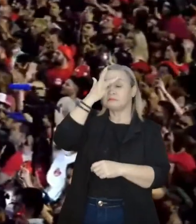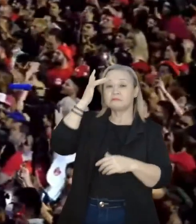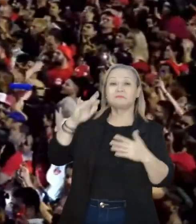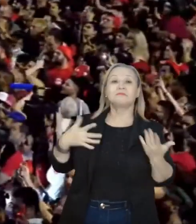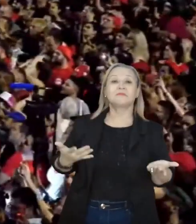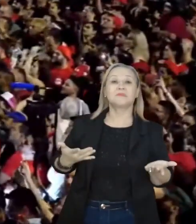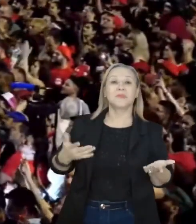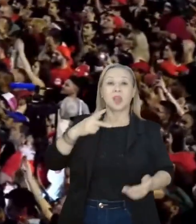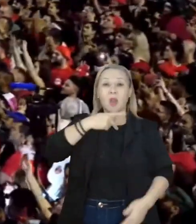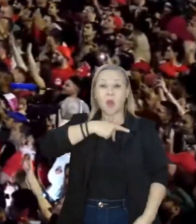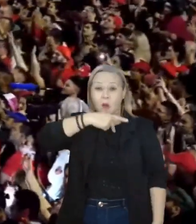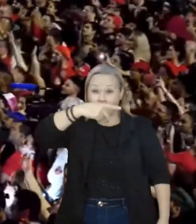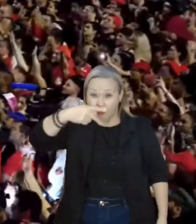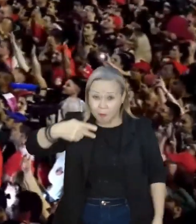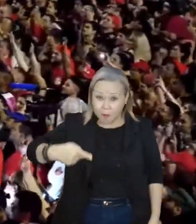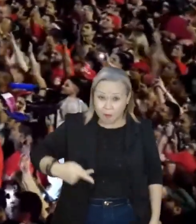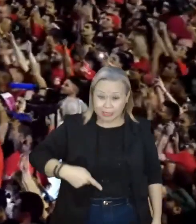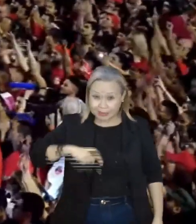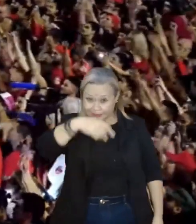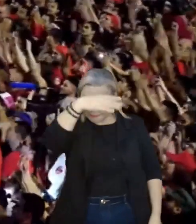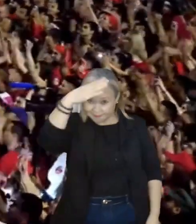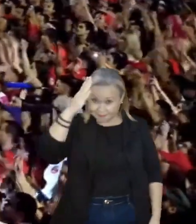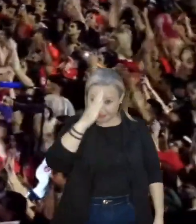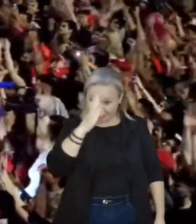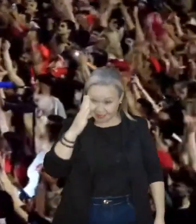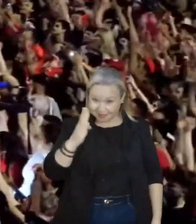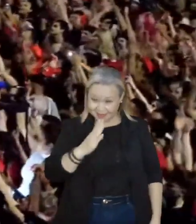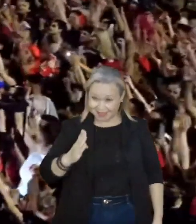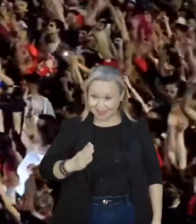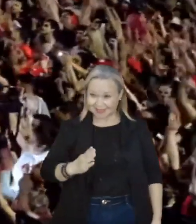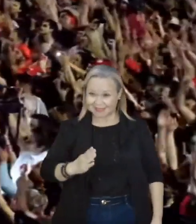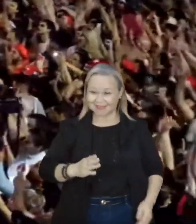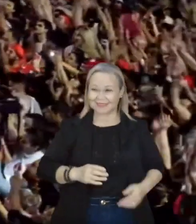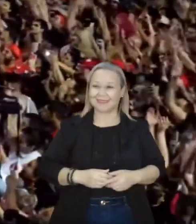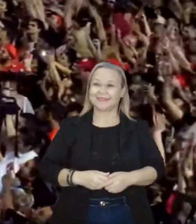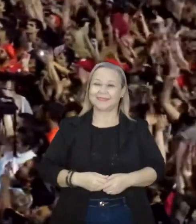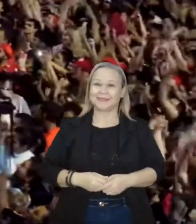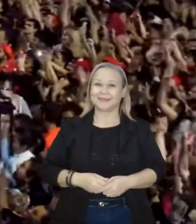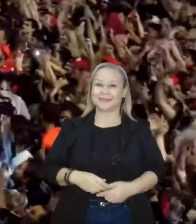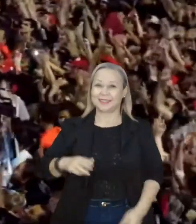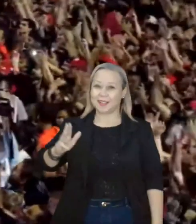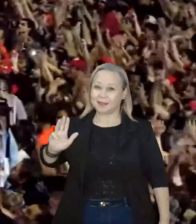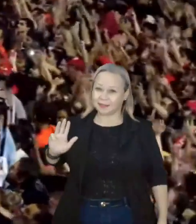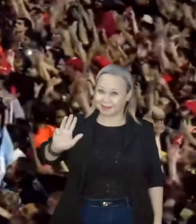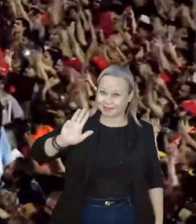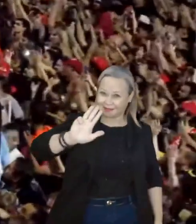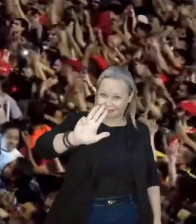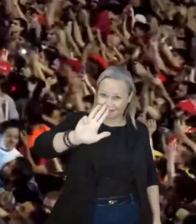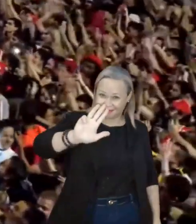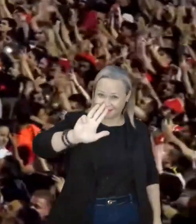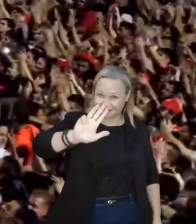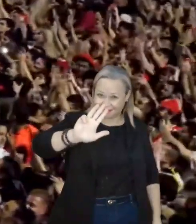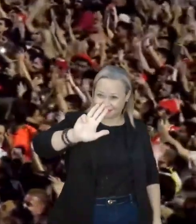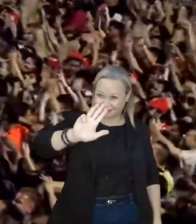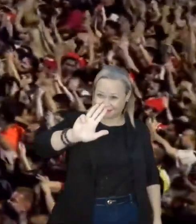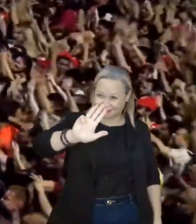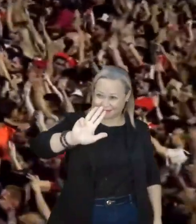O presidente do Brasil, Luiz Inácio Lula da